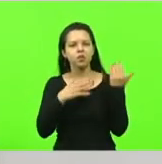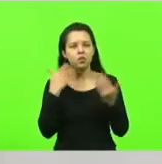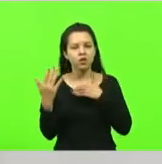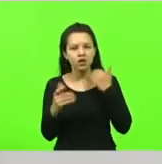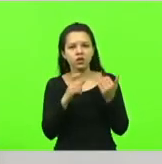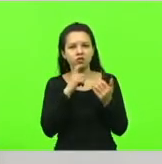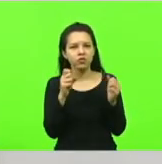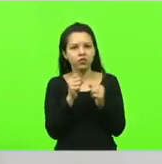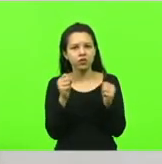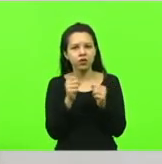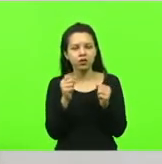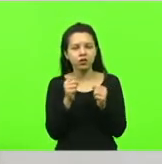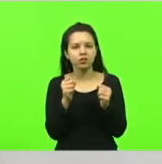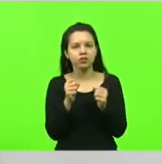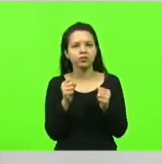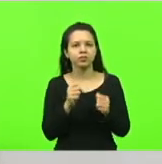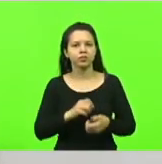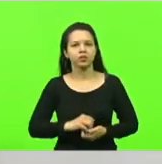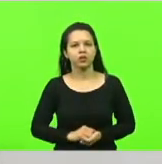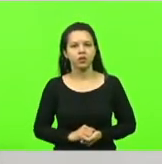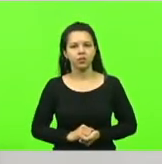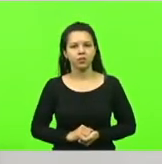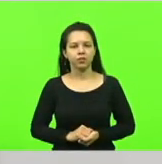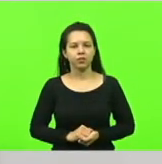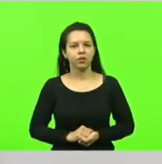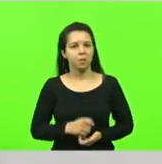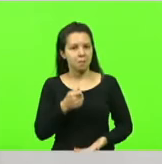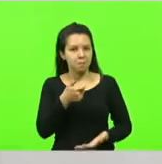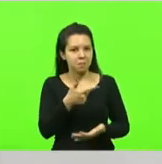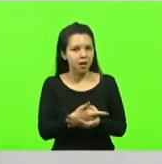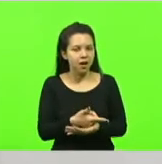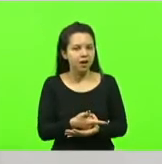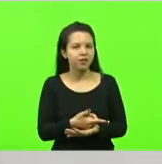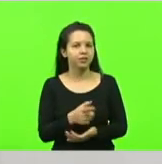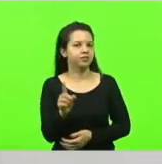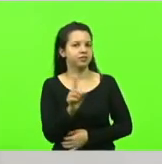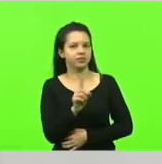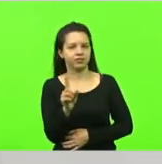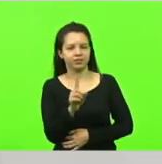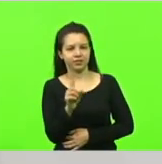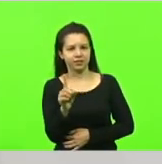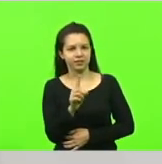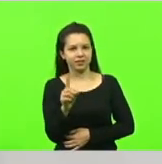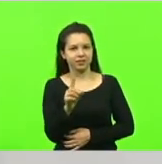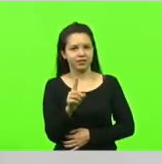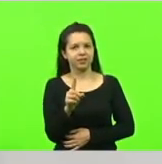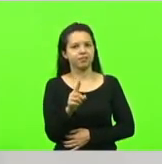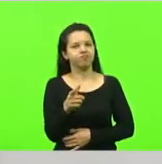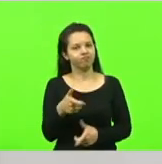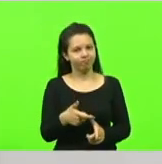mil para dar uma estruturada, fazer uma casa de passagem, não foi pago. Pago está devendo.